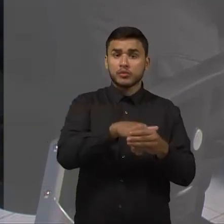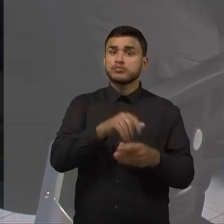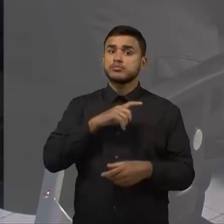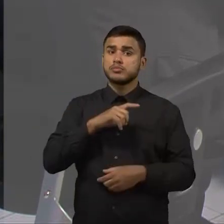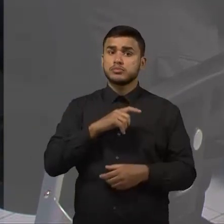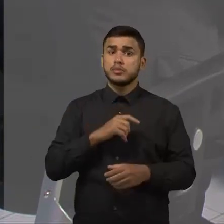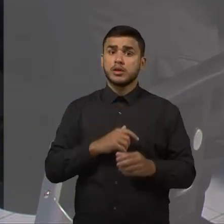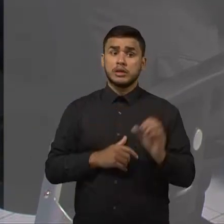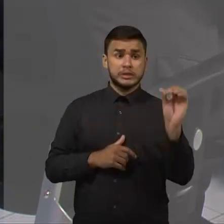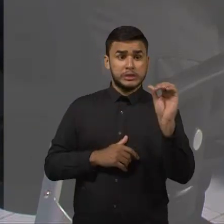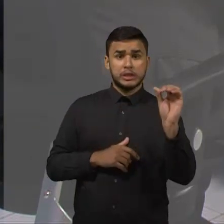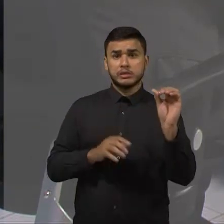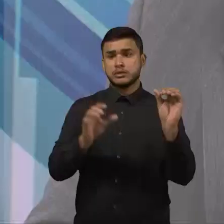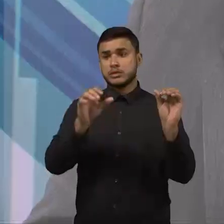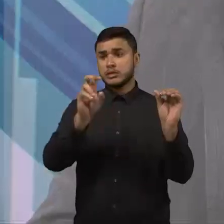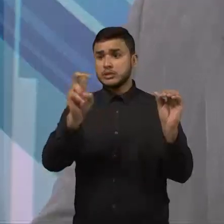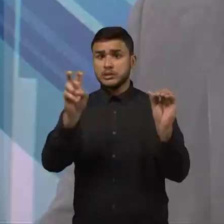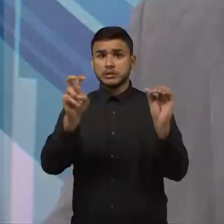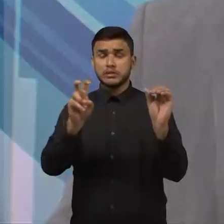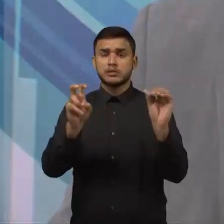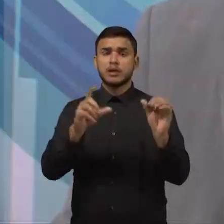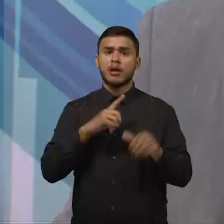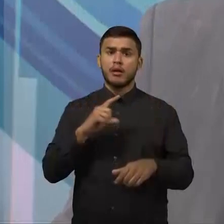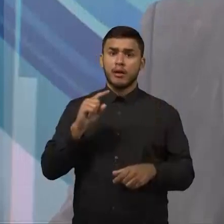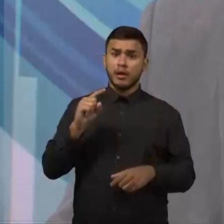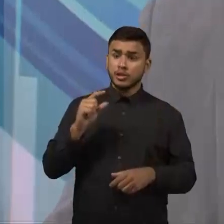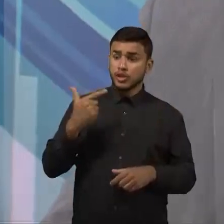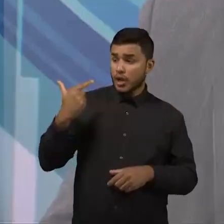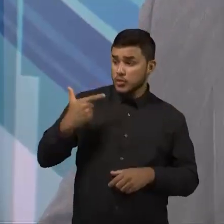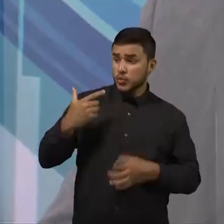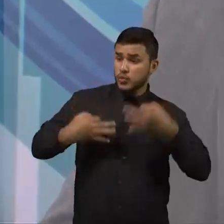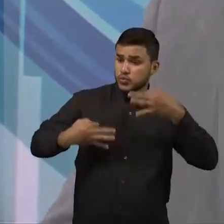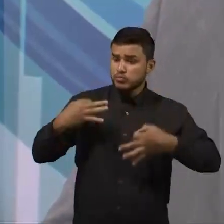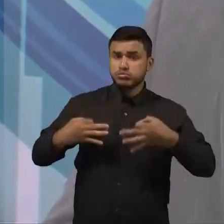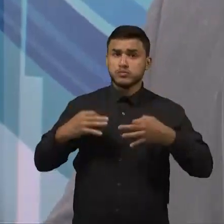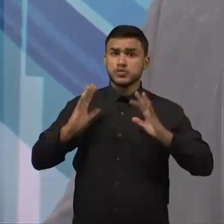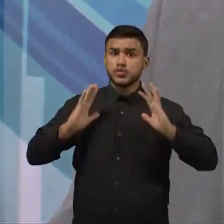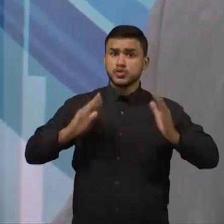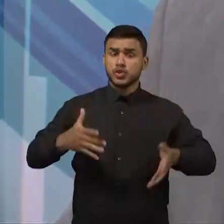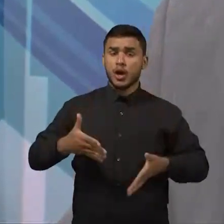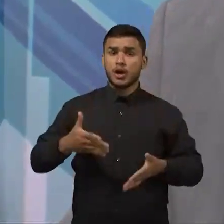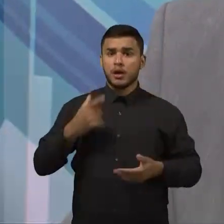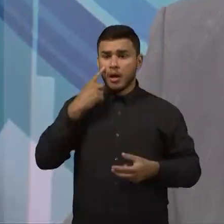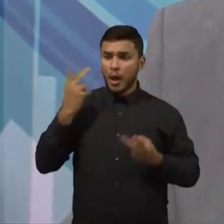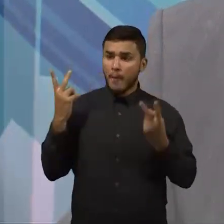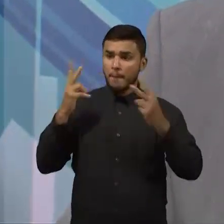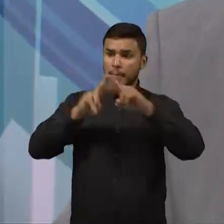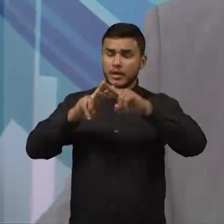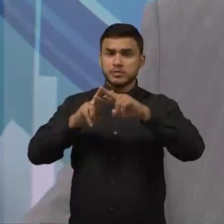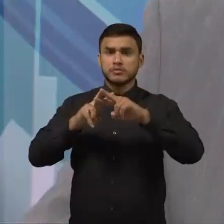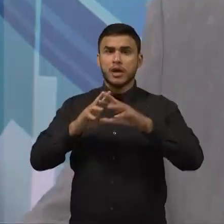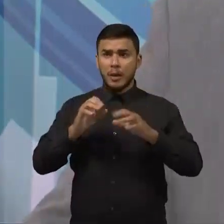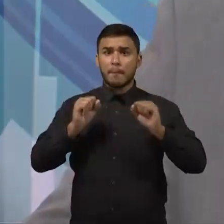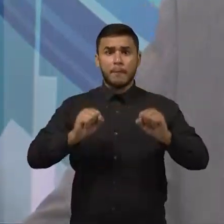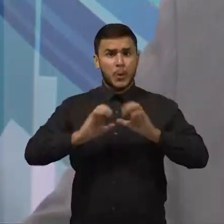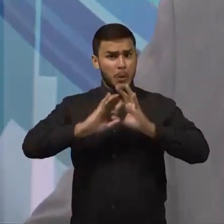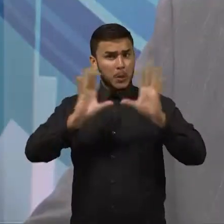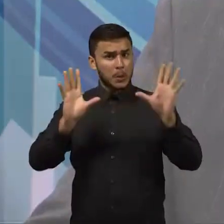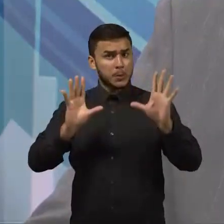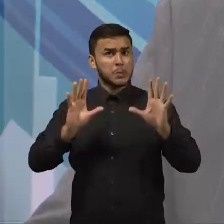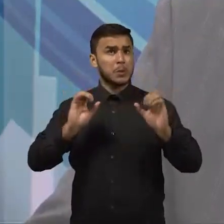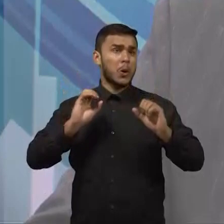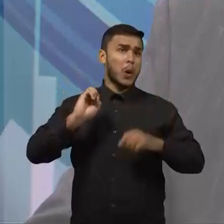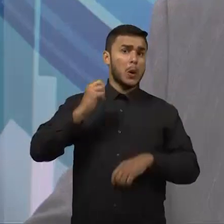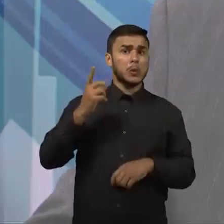pode sim ser preso após julgamento em um tribunal de segunda instância. Como havia decisão dizendo no sentido